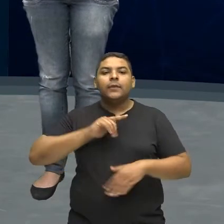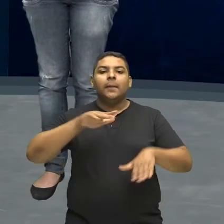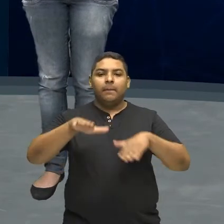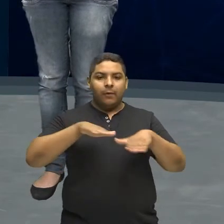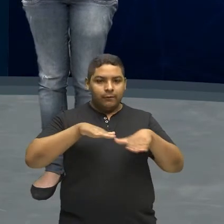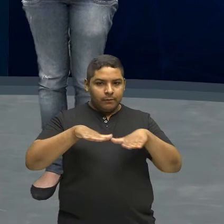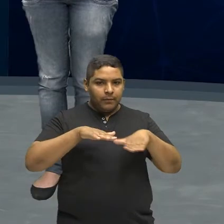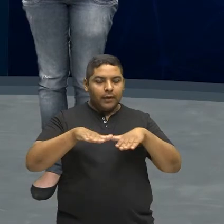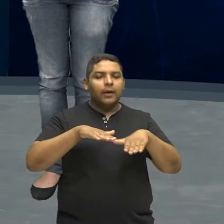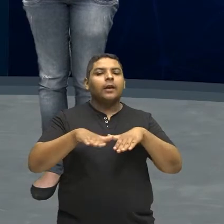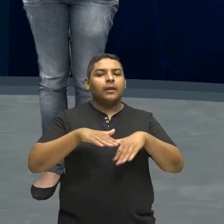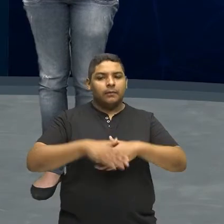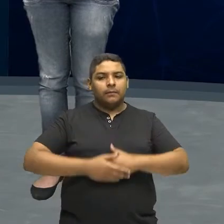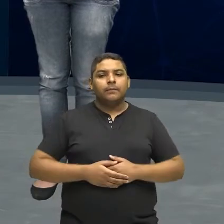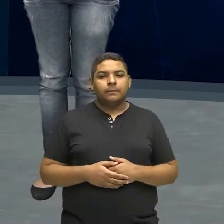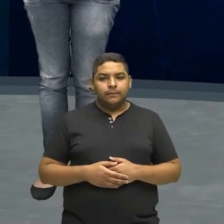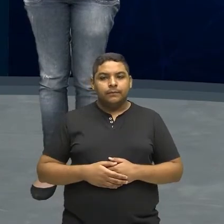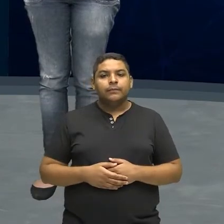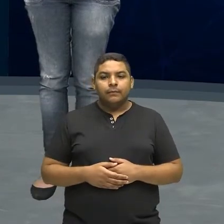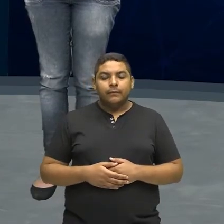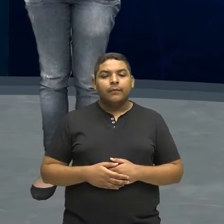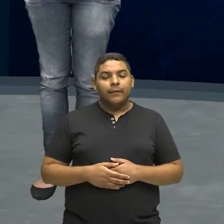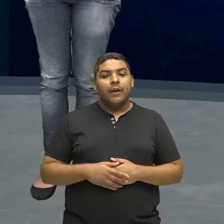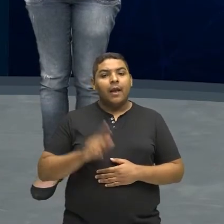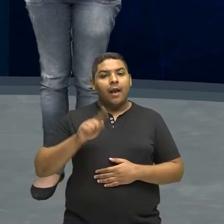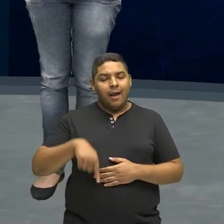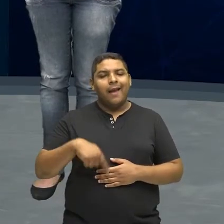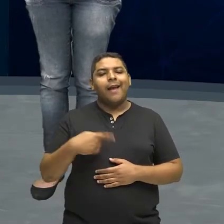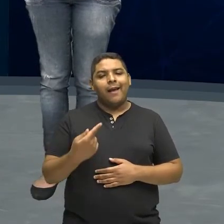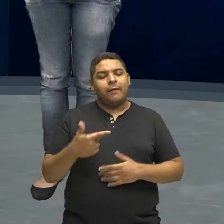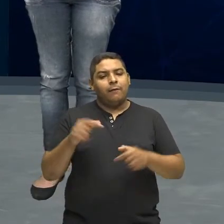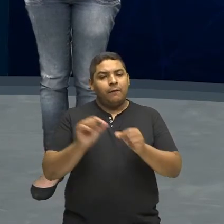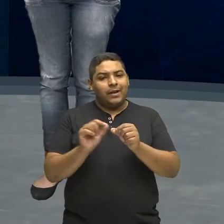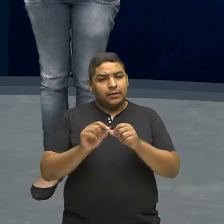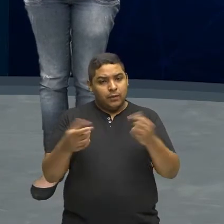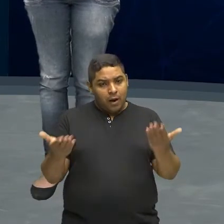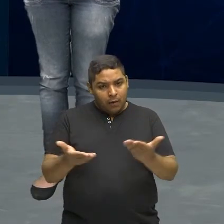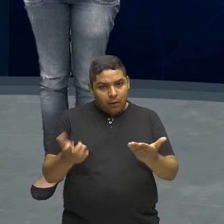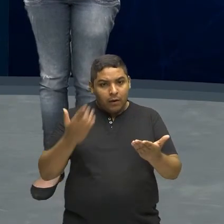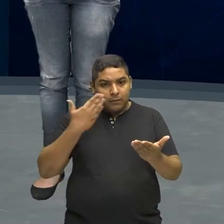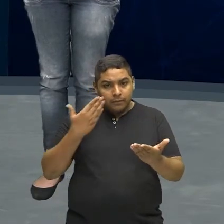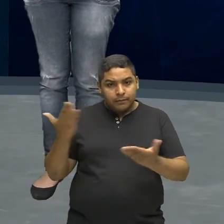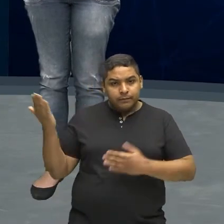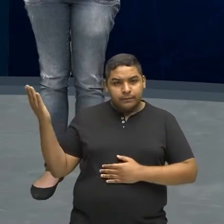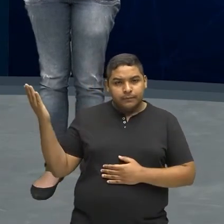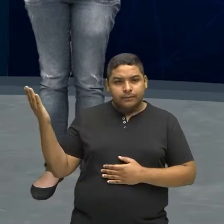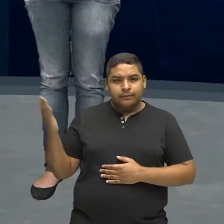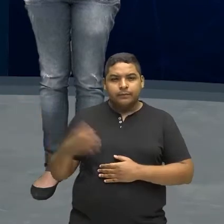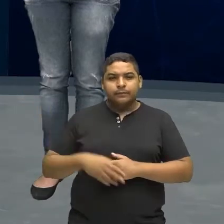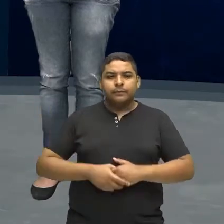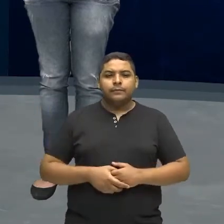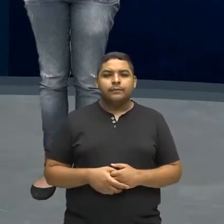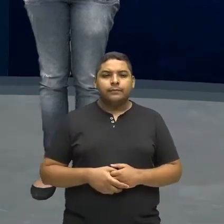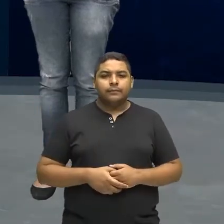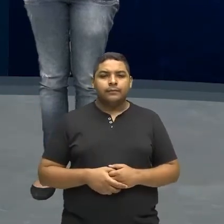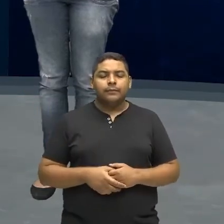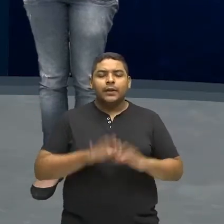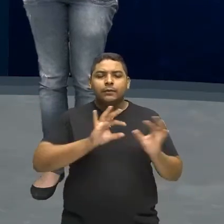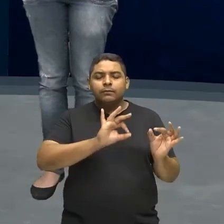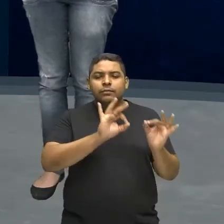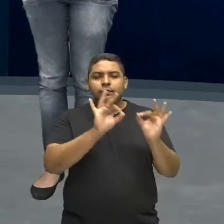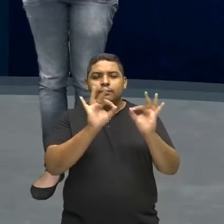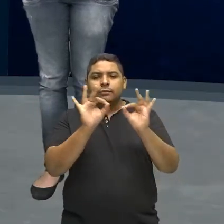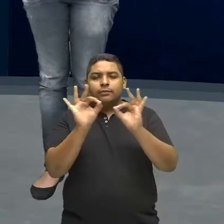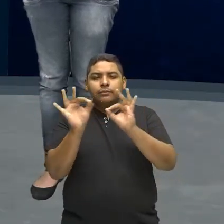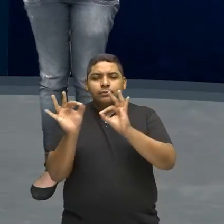movimento. Nesse momento, eles estão fazendo essas atividades que você está vendo aí, ó. Certo? Então, vocês estão acompanhando o que eles estão